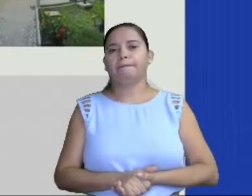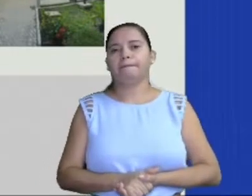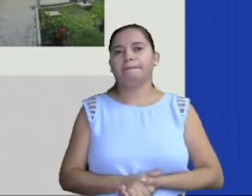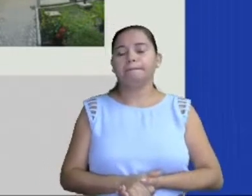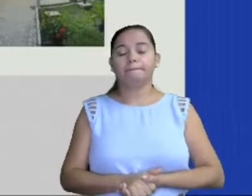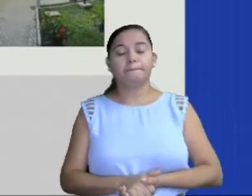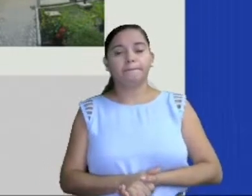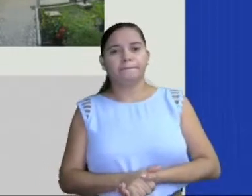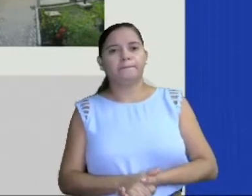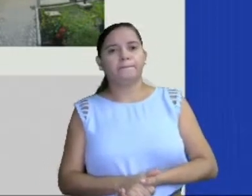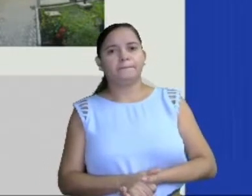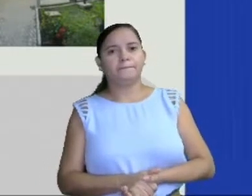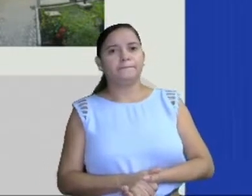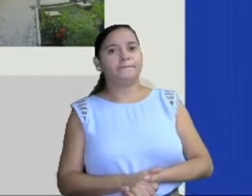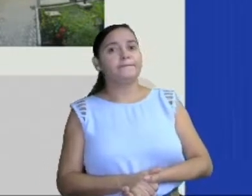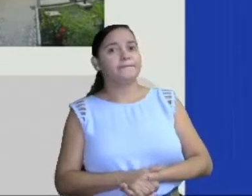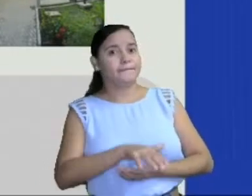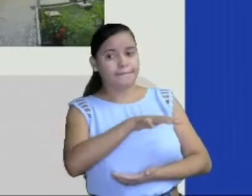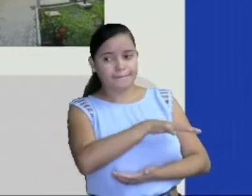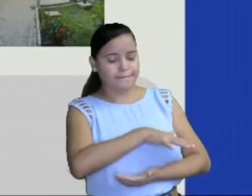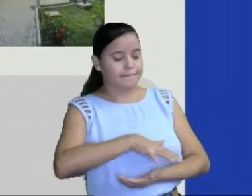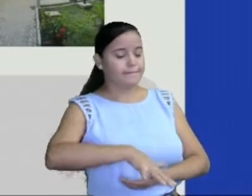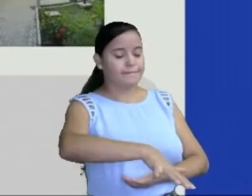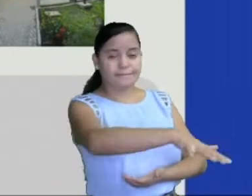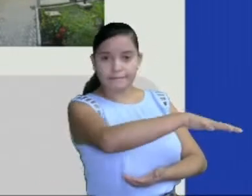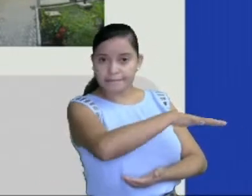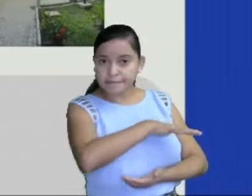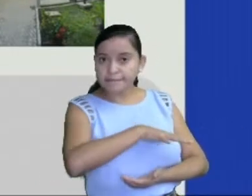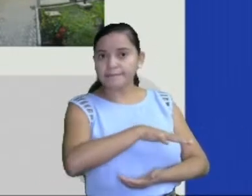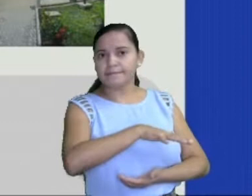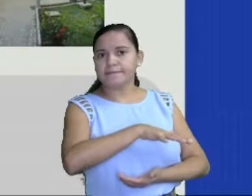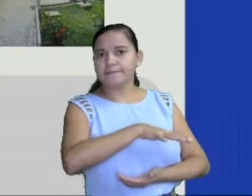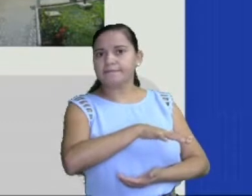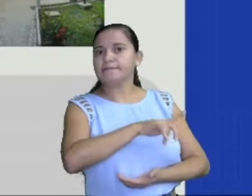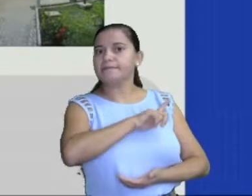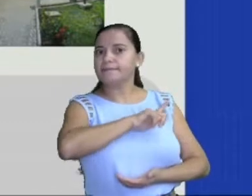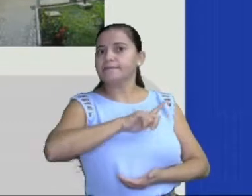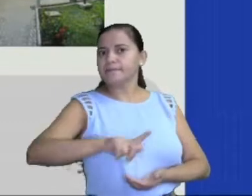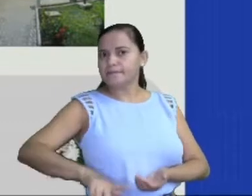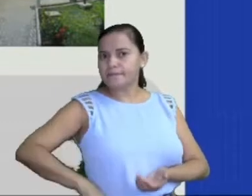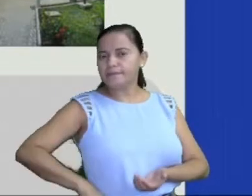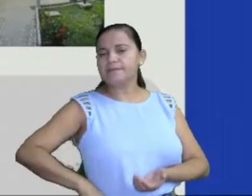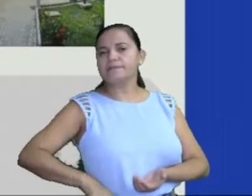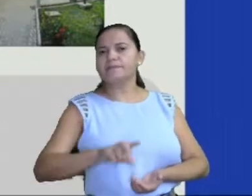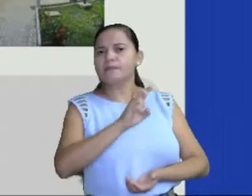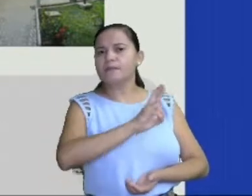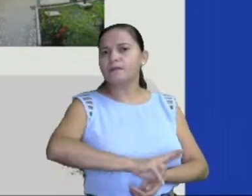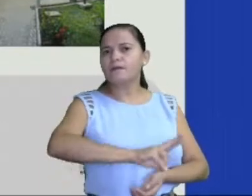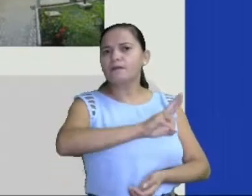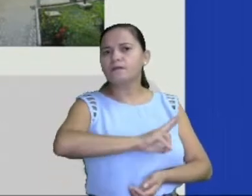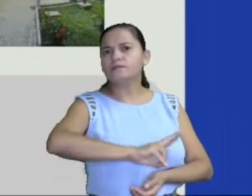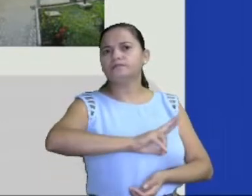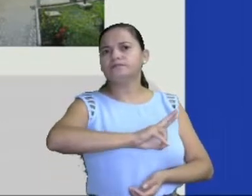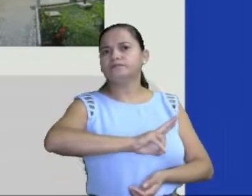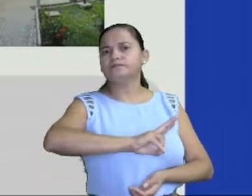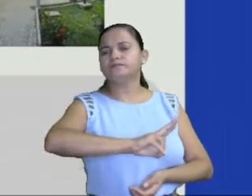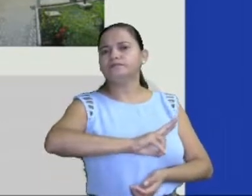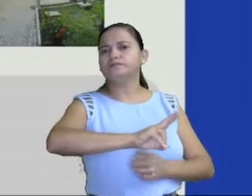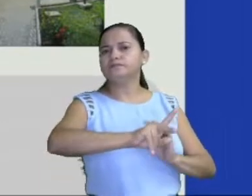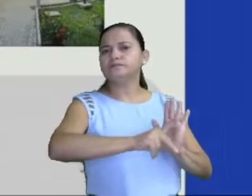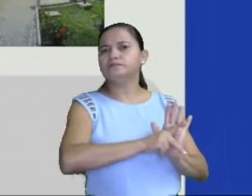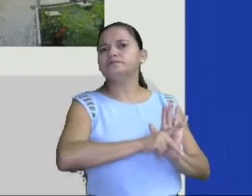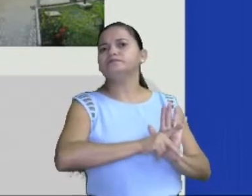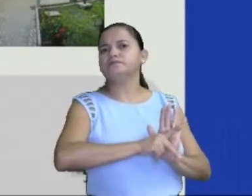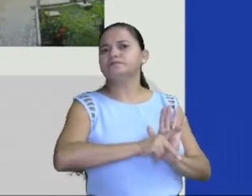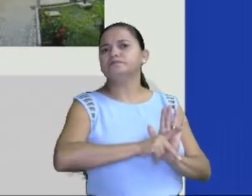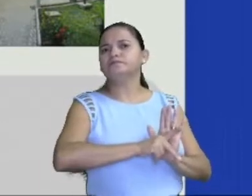Espaços públicos são aqueles de uso comum e que pertencem a toda a